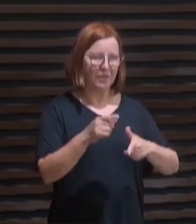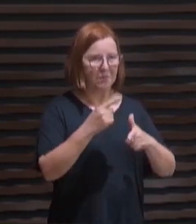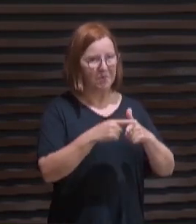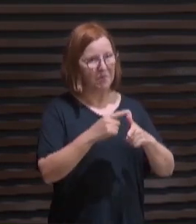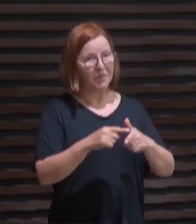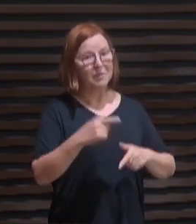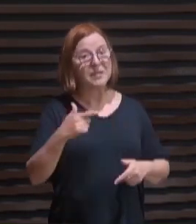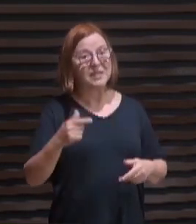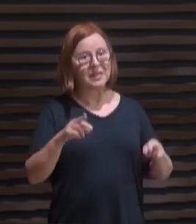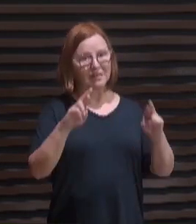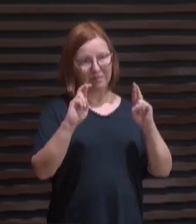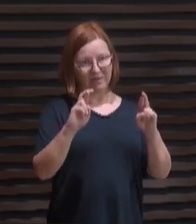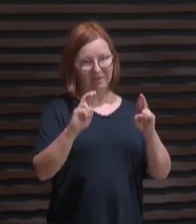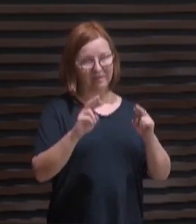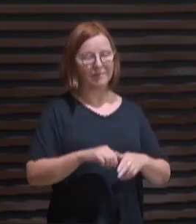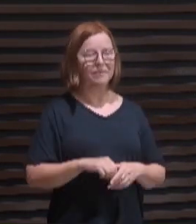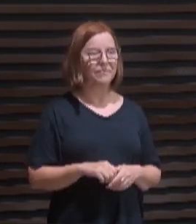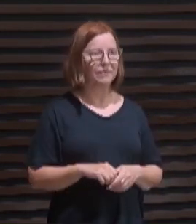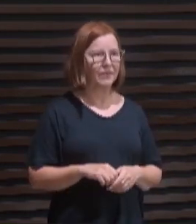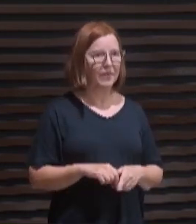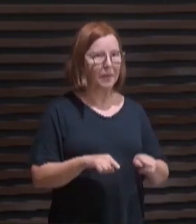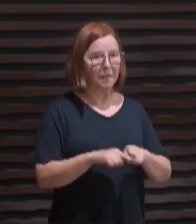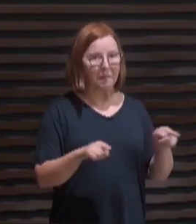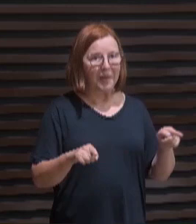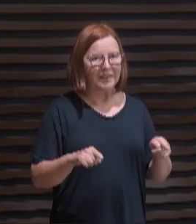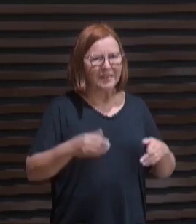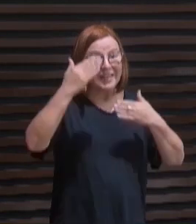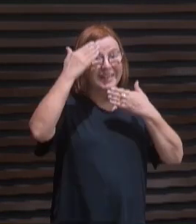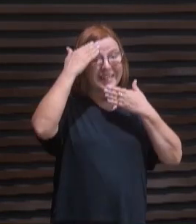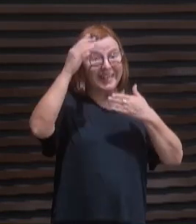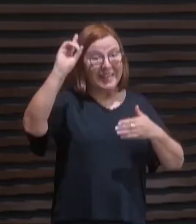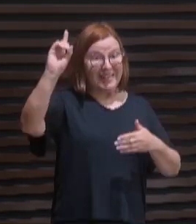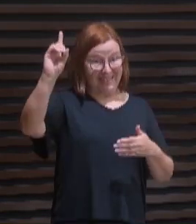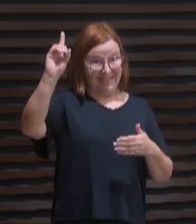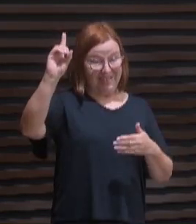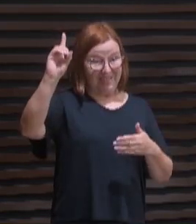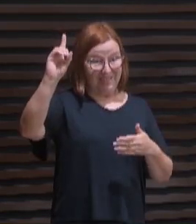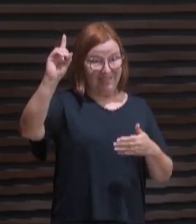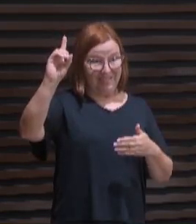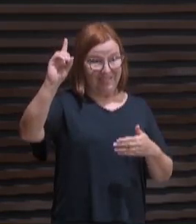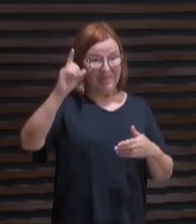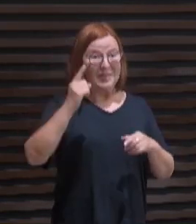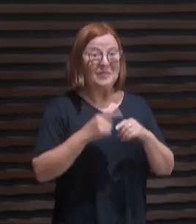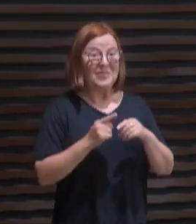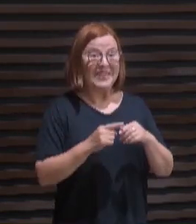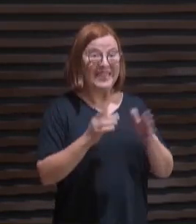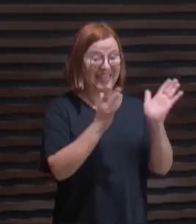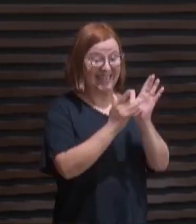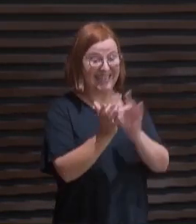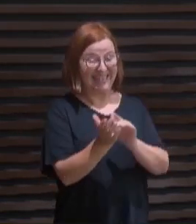esperança. Mas eu falo aqui, graças a Deus, por uma sepultura